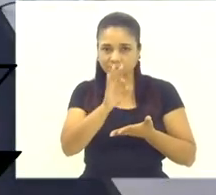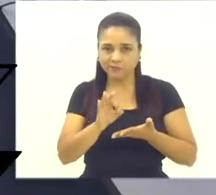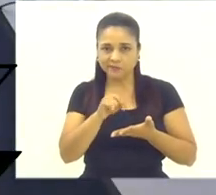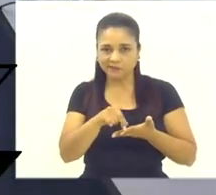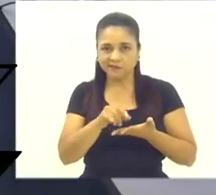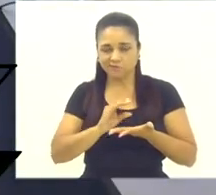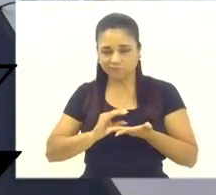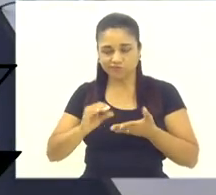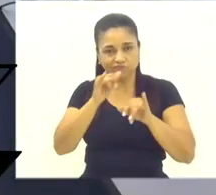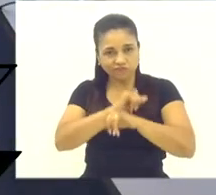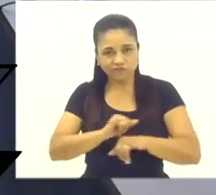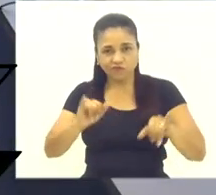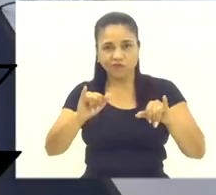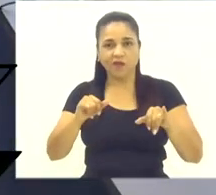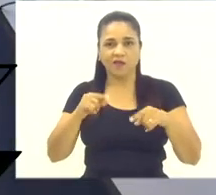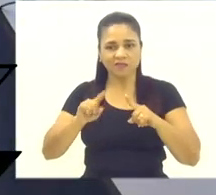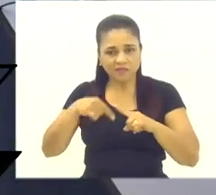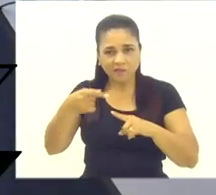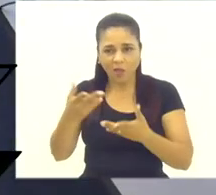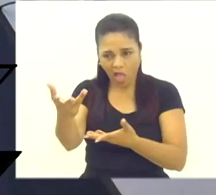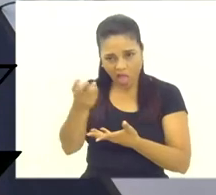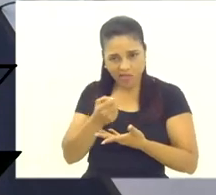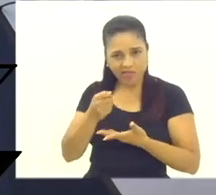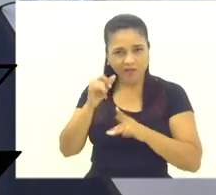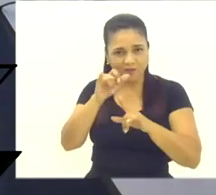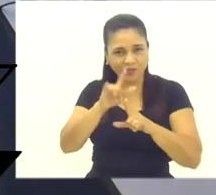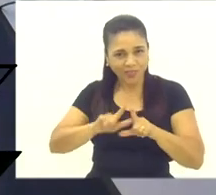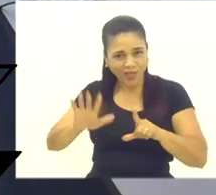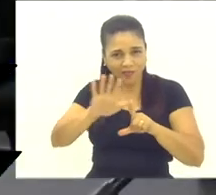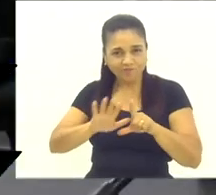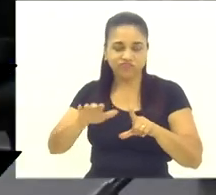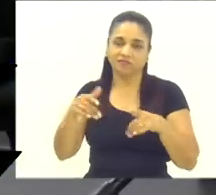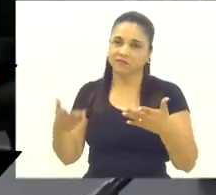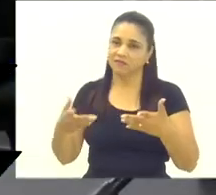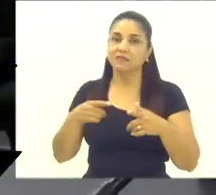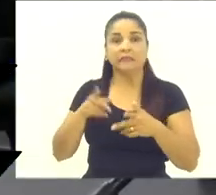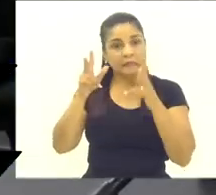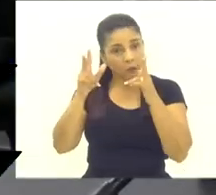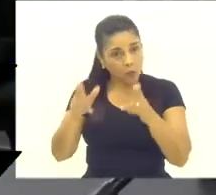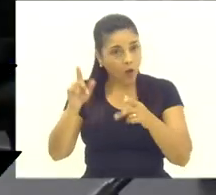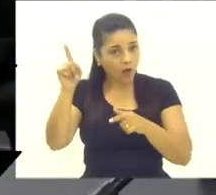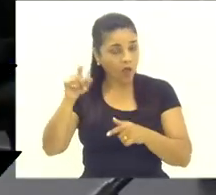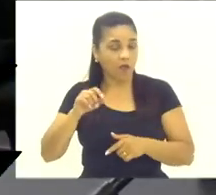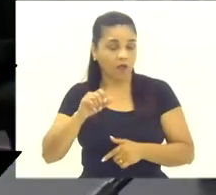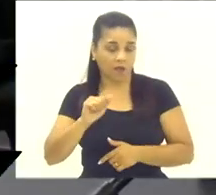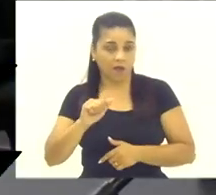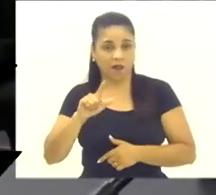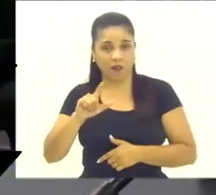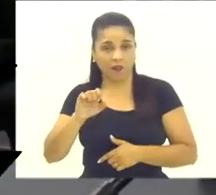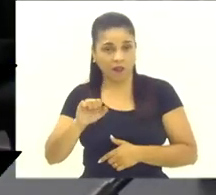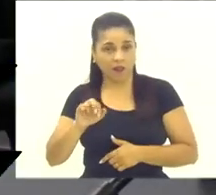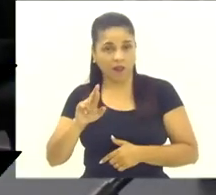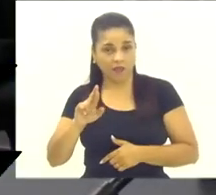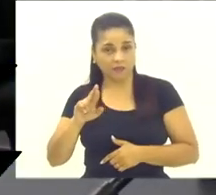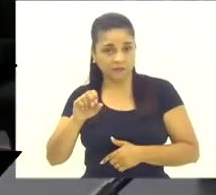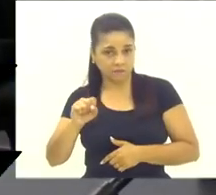também tem verba de gabinete para comunicação é uma questão mesmo da monetização